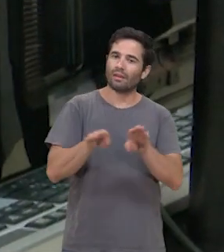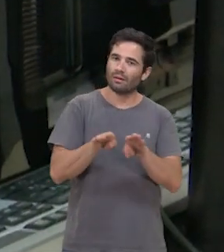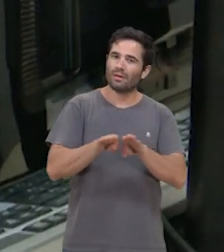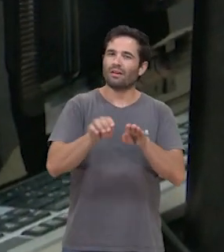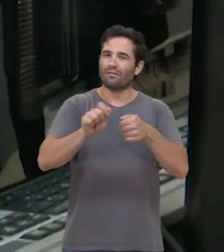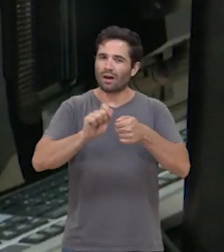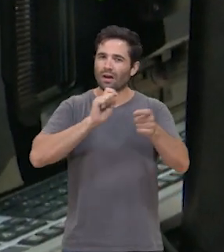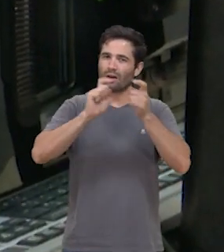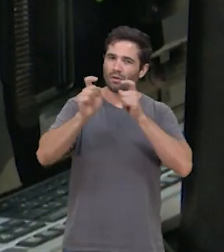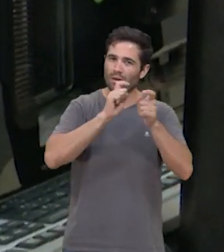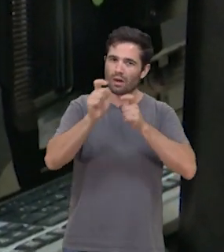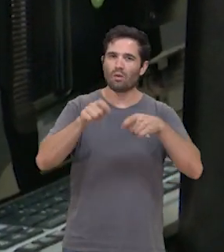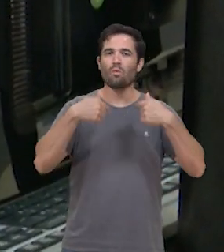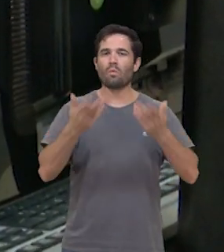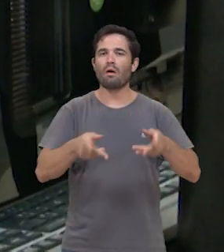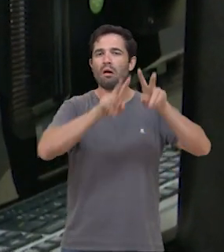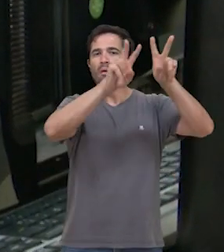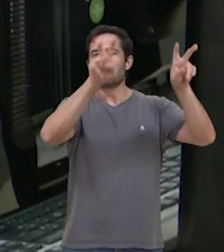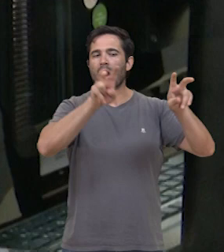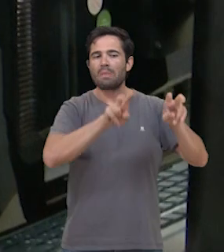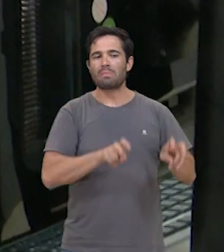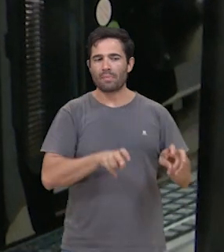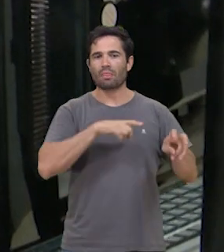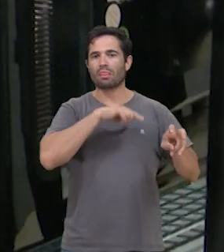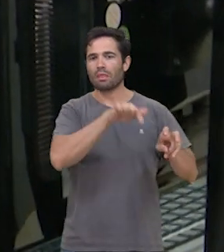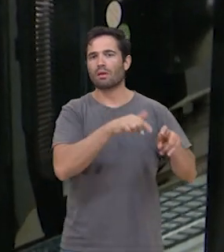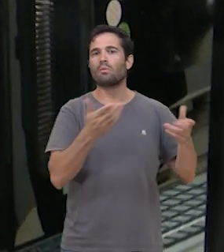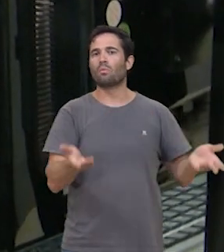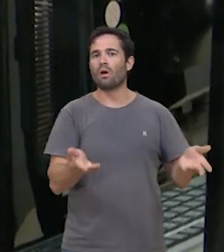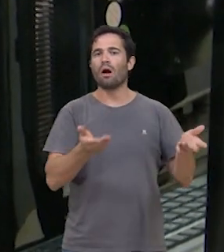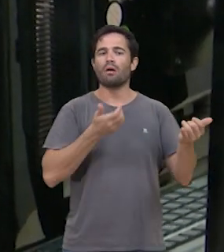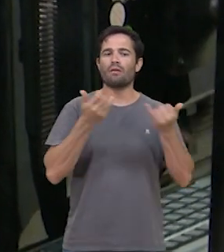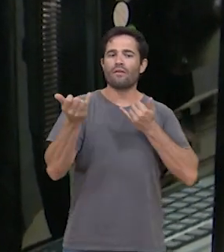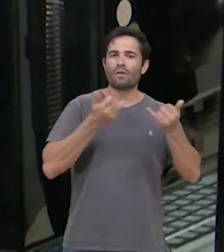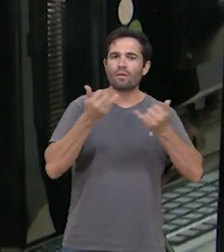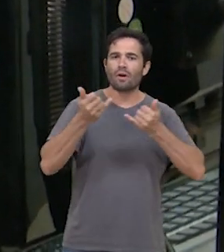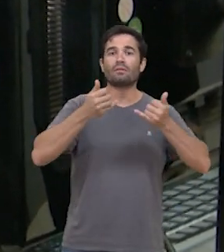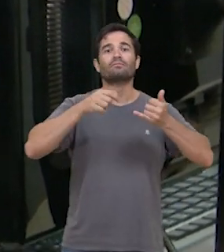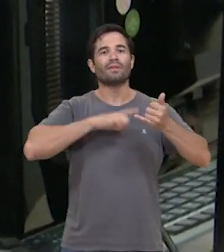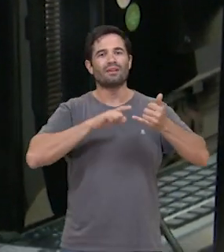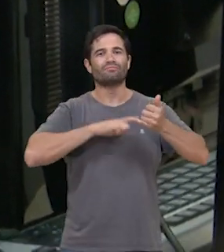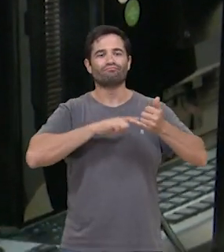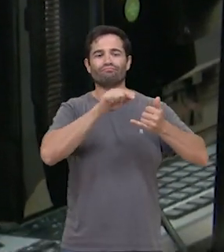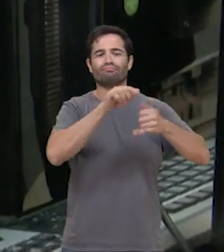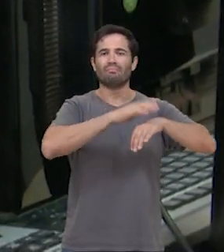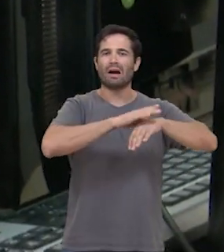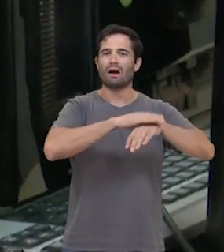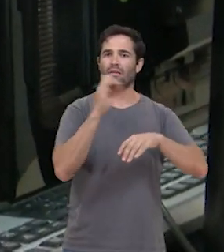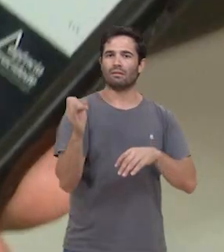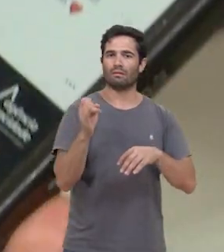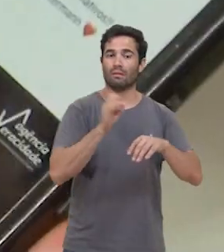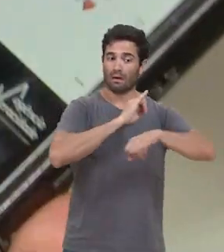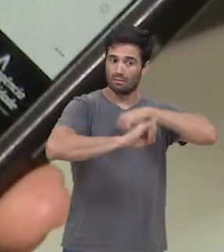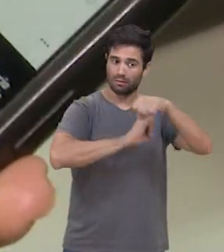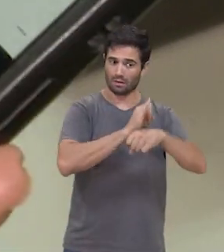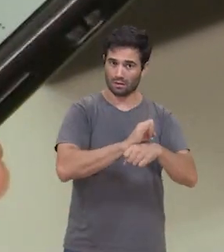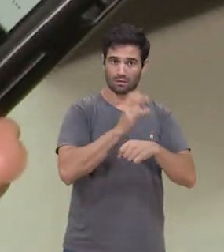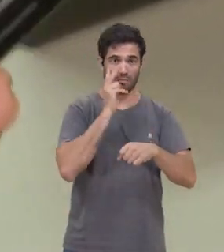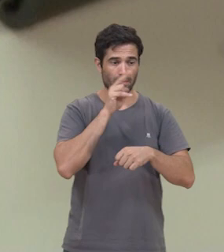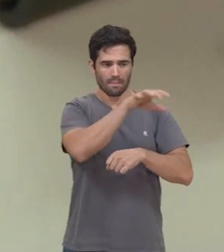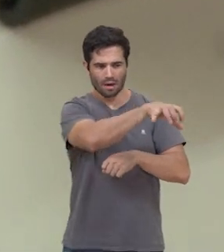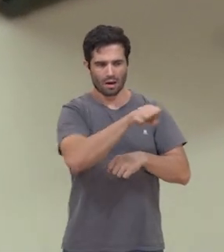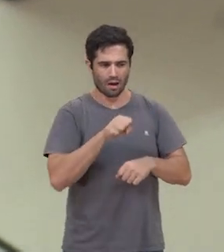estudantes realizam reuniões de pautas definindo o assunto que estão em discussão na internet a gente vai pegar